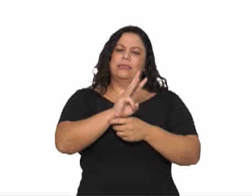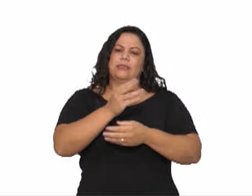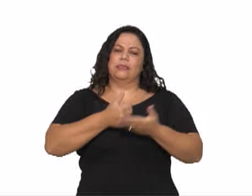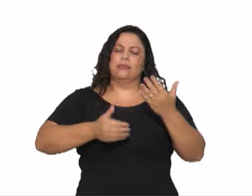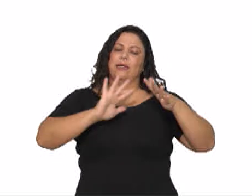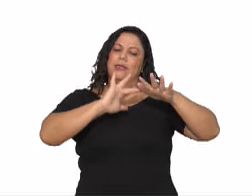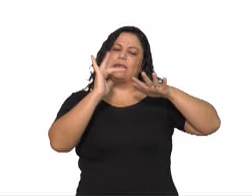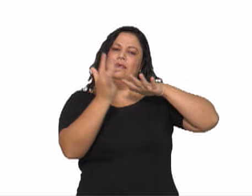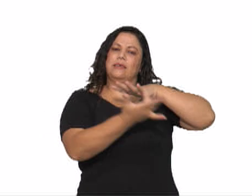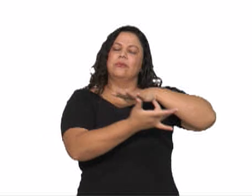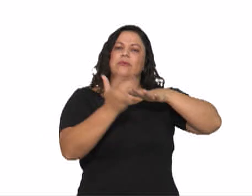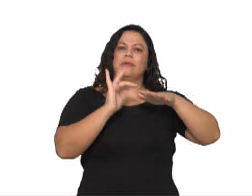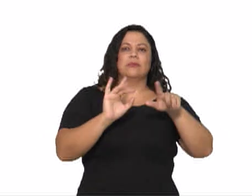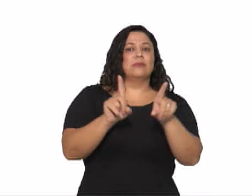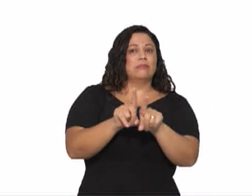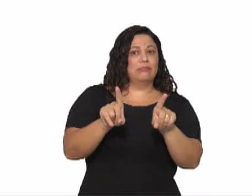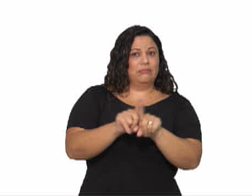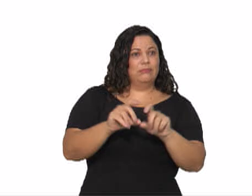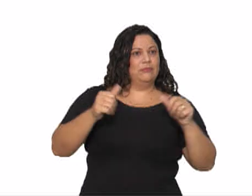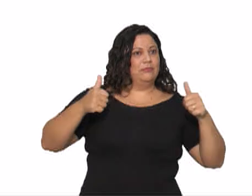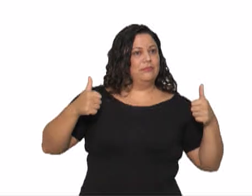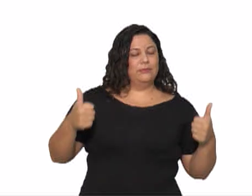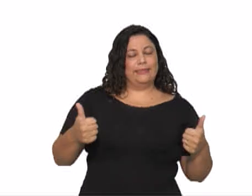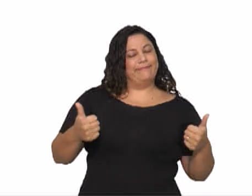sociais também, de acordo? Então,